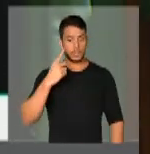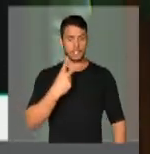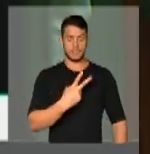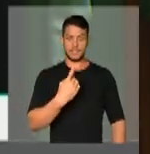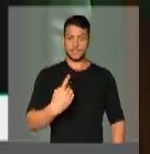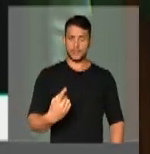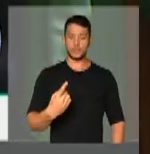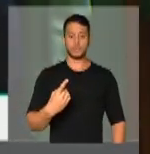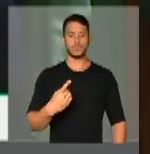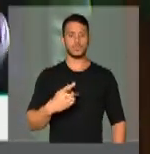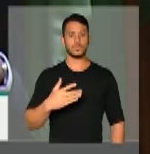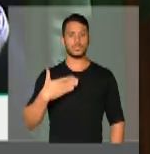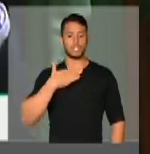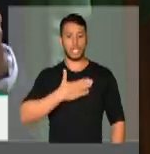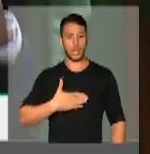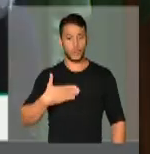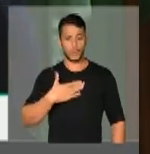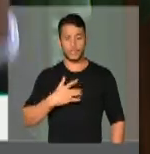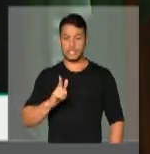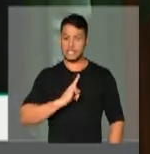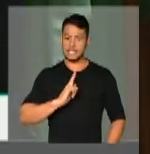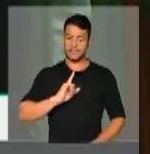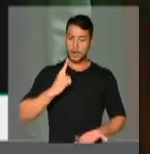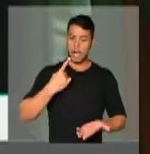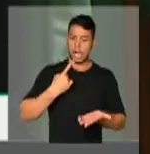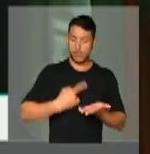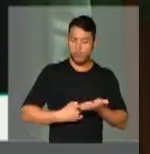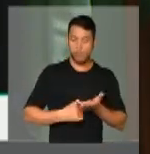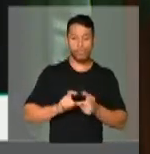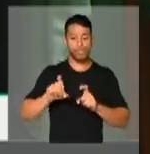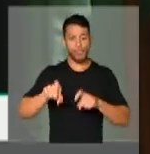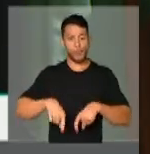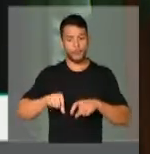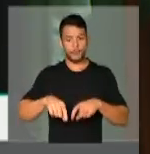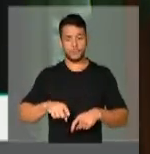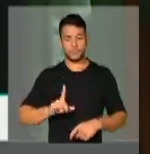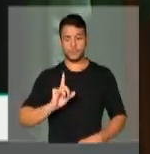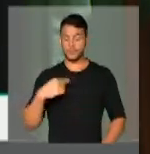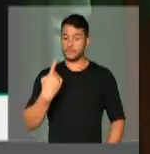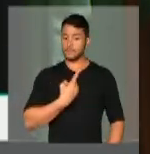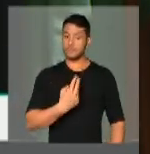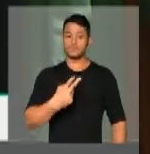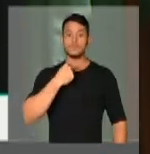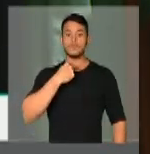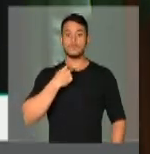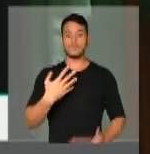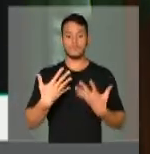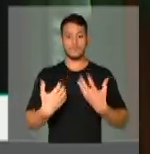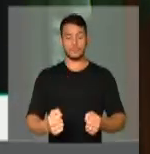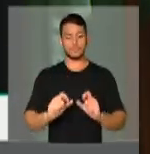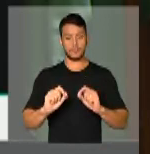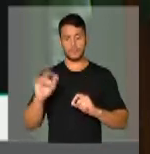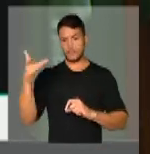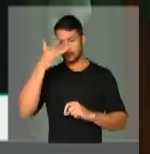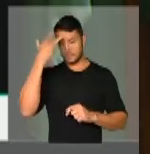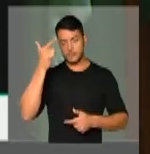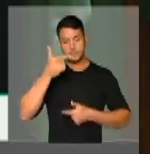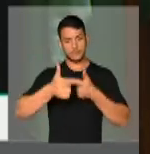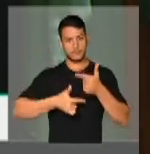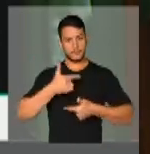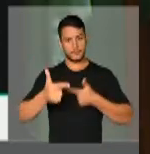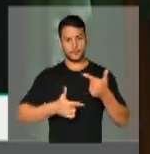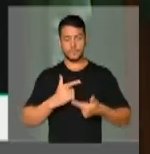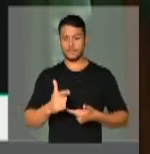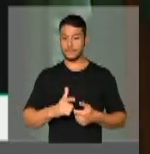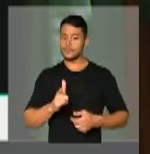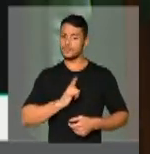agosto de 1963 fez o primeiro acordo do campo brasileiro. Nós não podemos permitir que o trabalhador rural pague essa